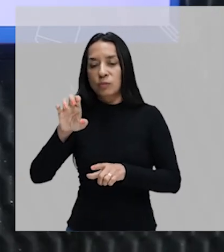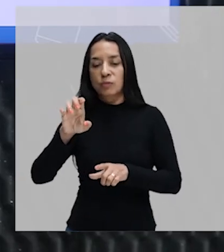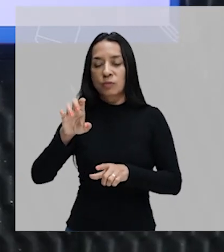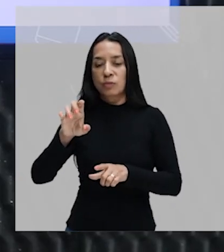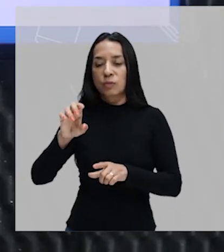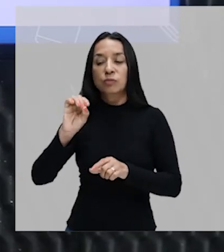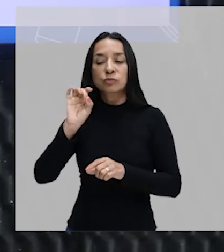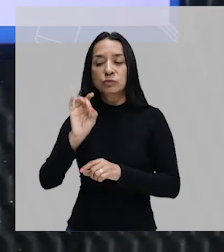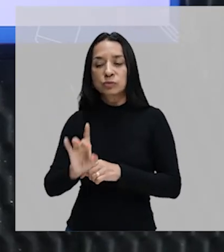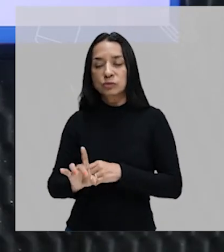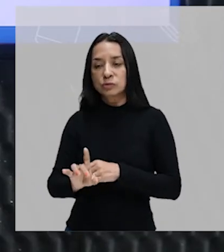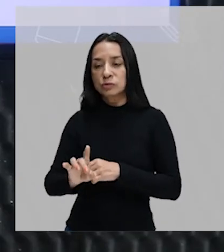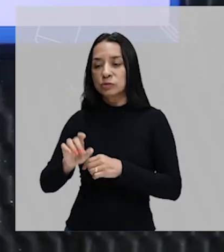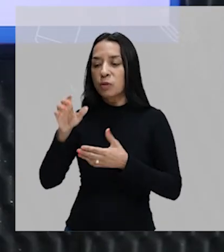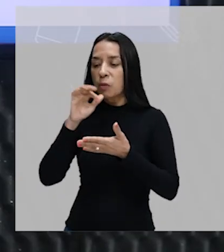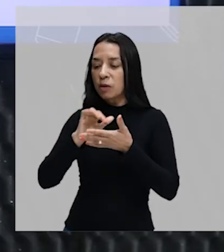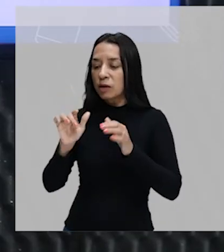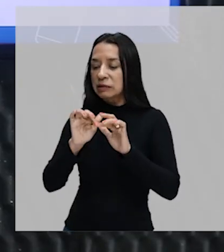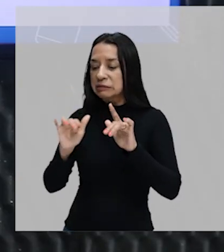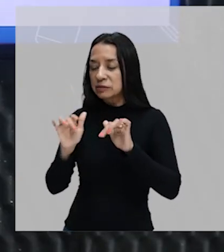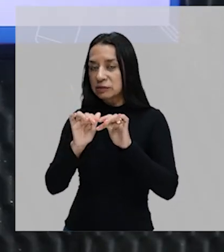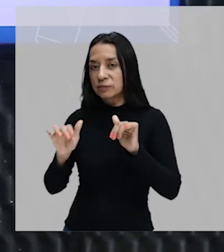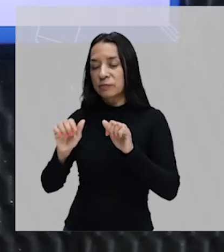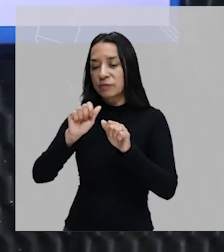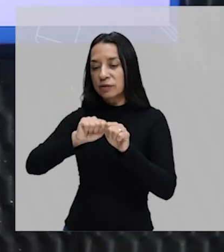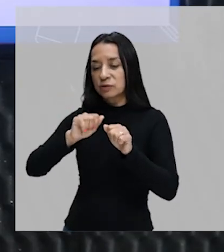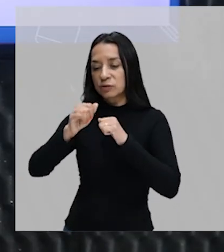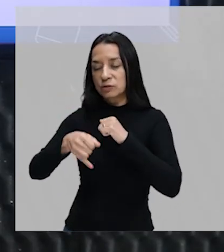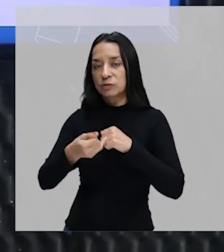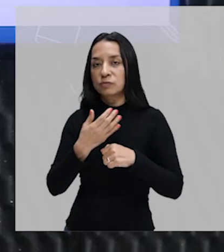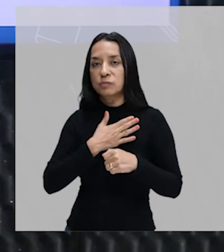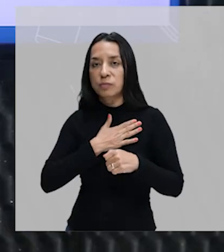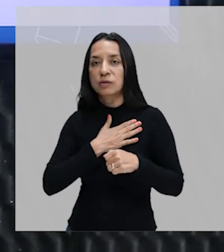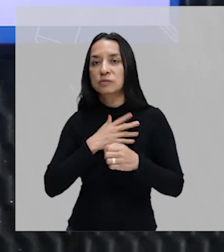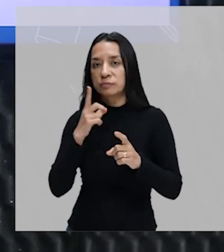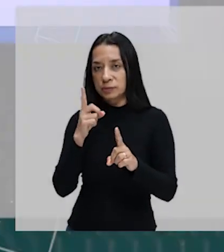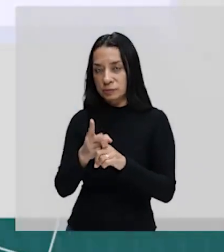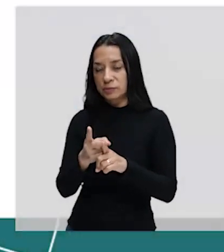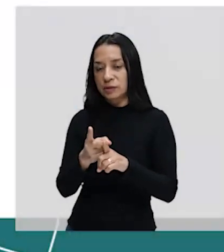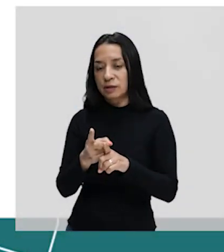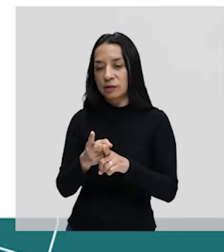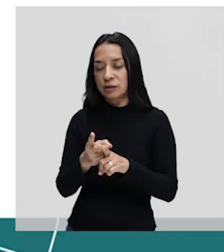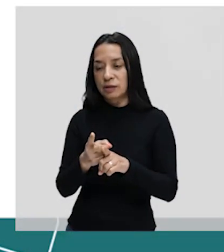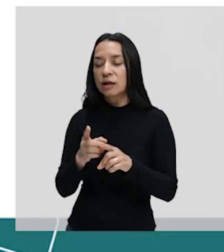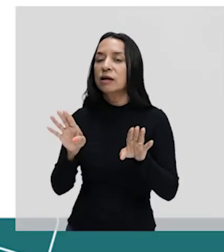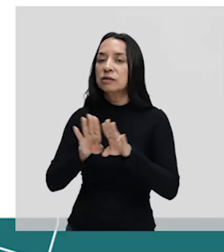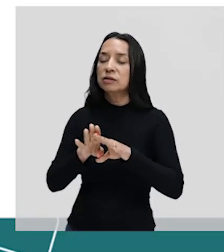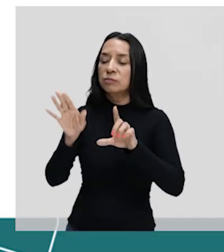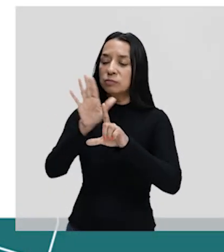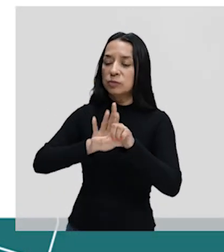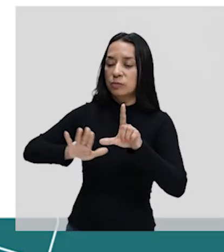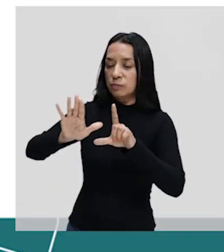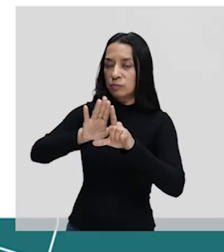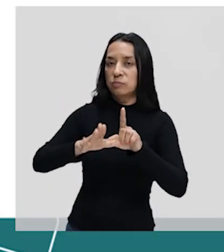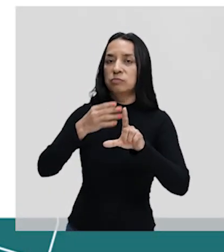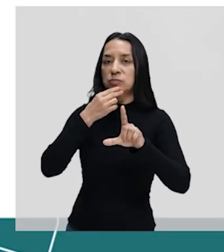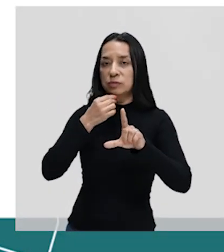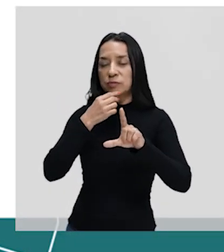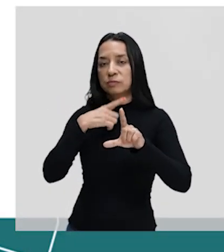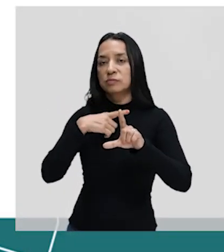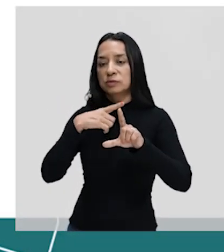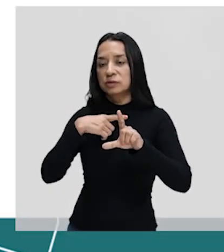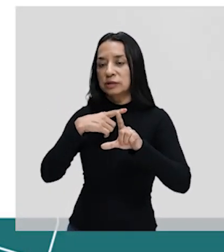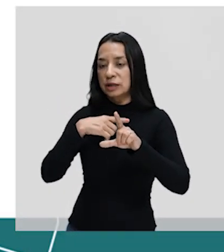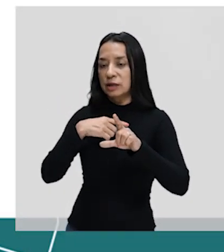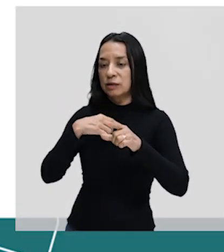encontrar e também lá na plataforma tem esse material para vocês. Perguntas frequentes. Vamos aprender